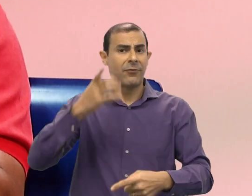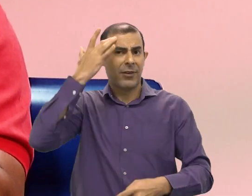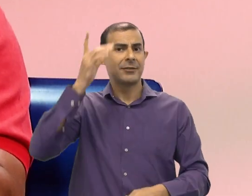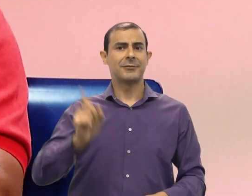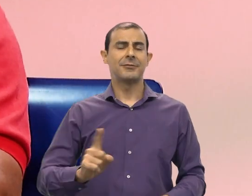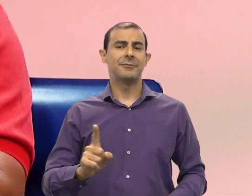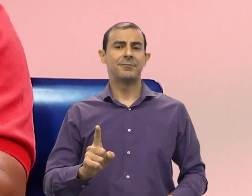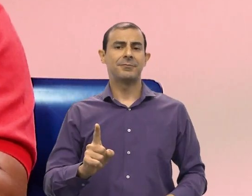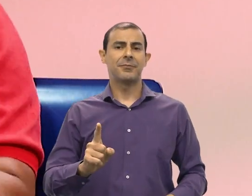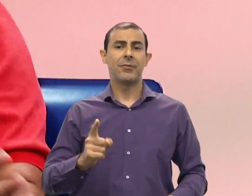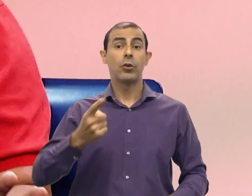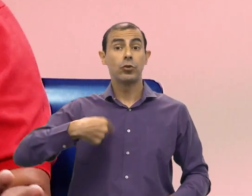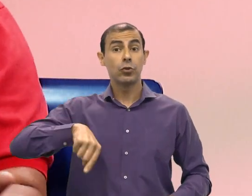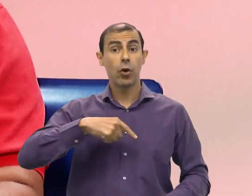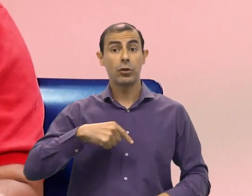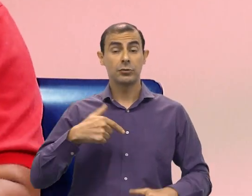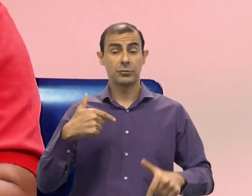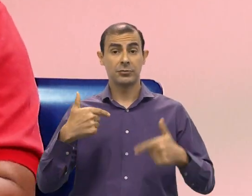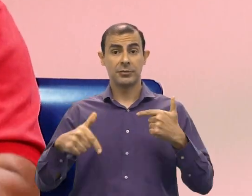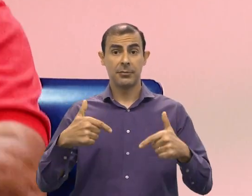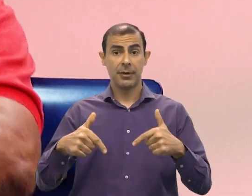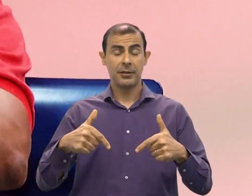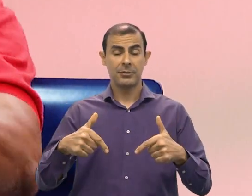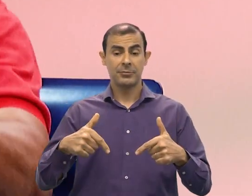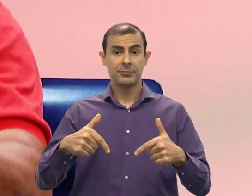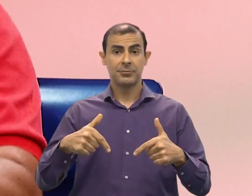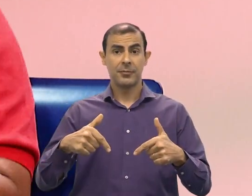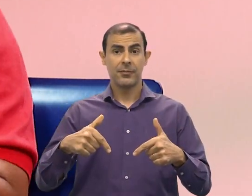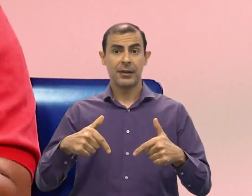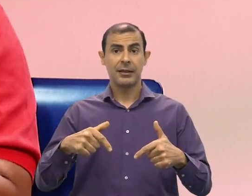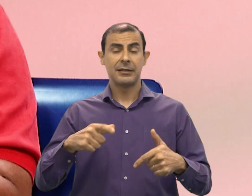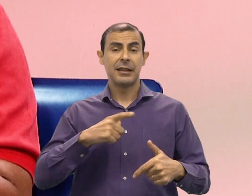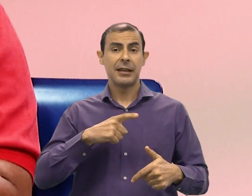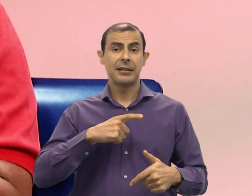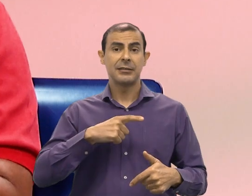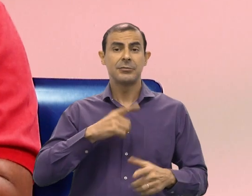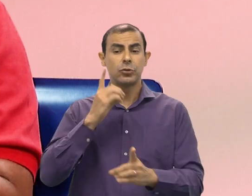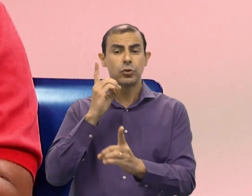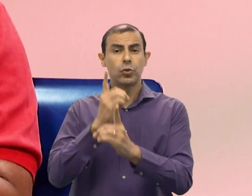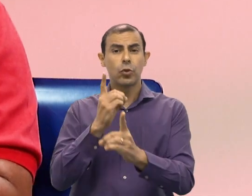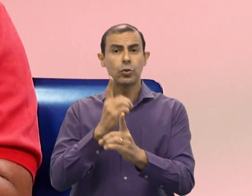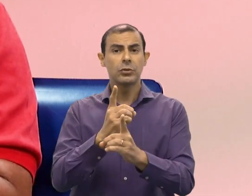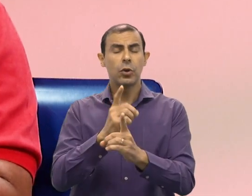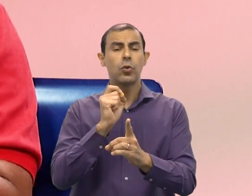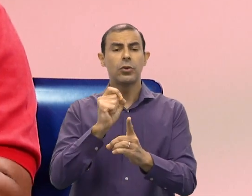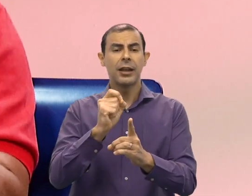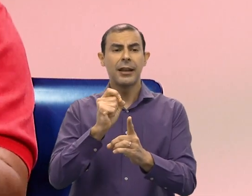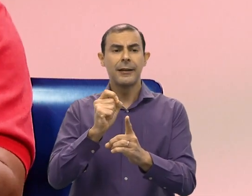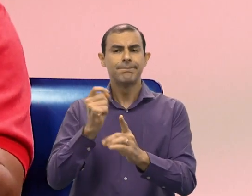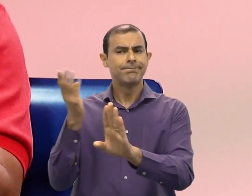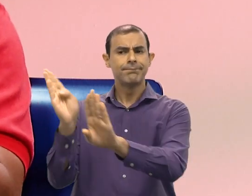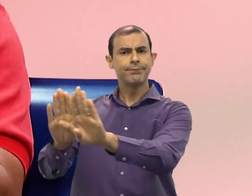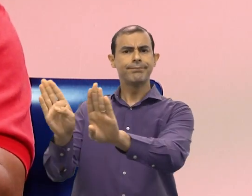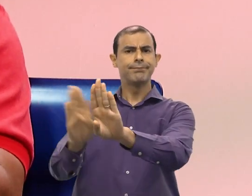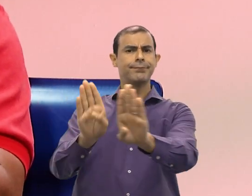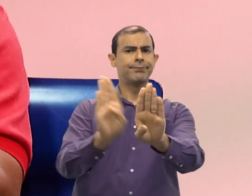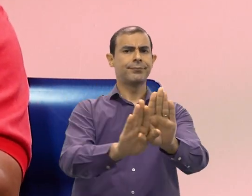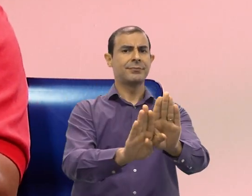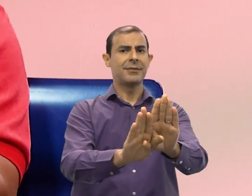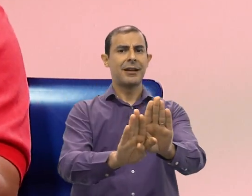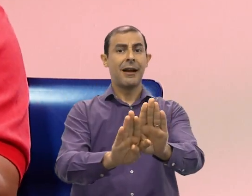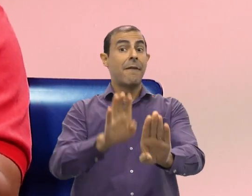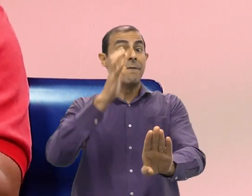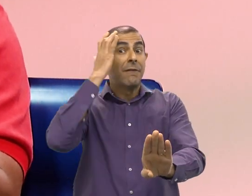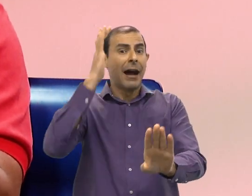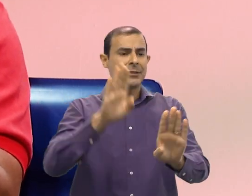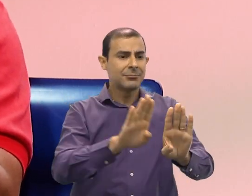não é fácil. Na nossa atividade, ou nessa função que a gente exerce, a gente encontra mais portas fechadas do que